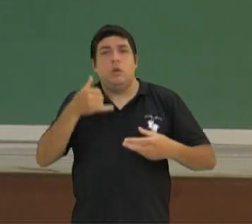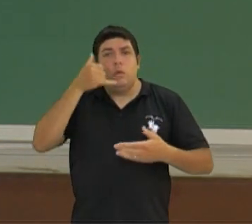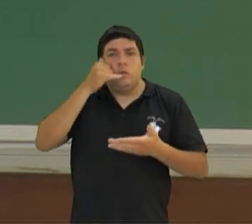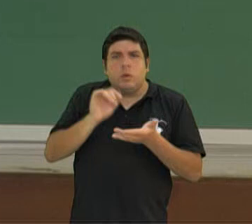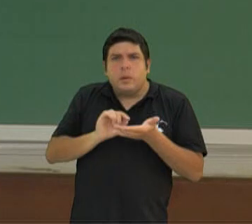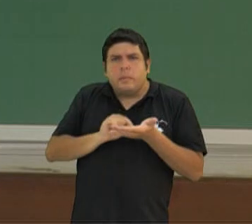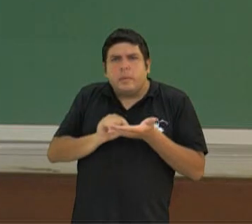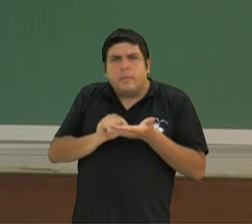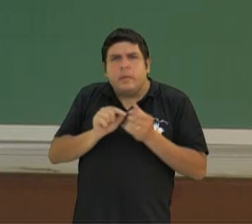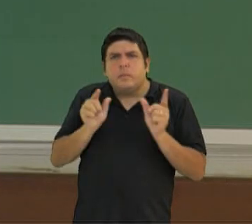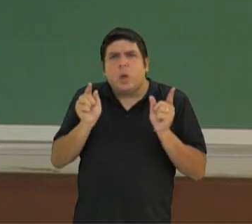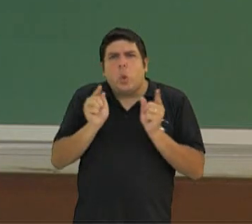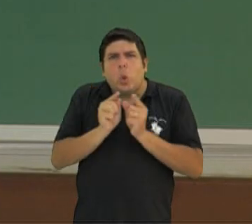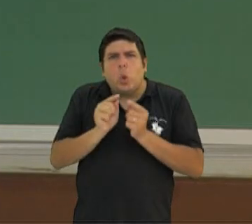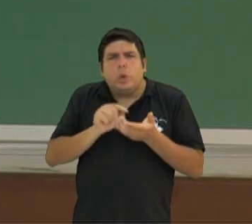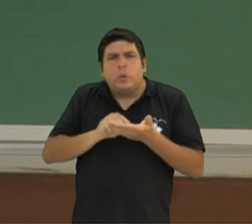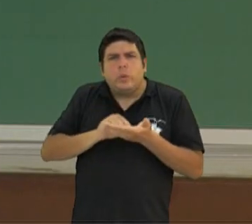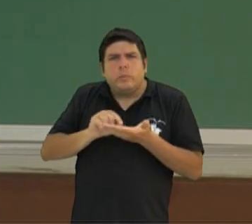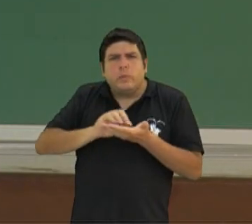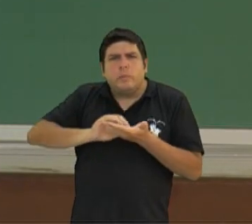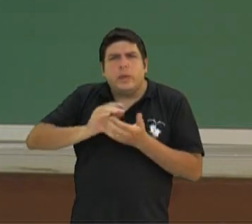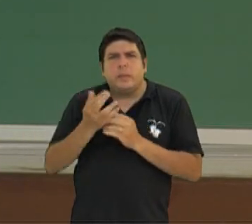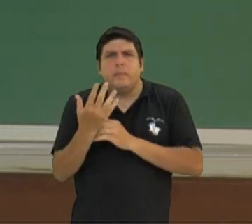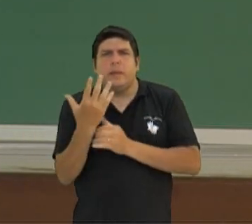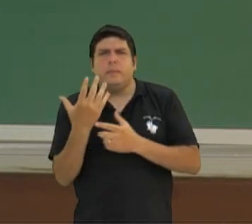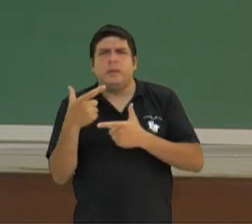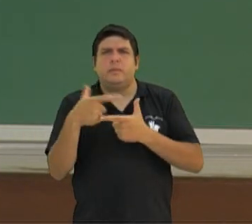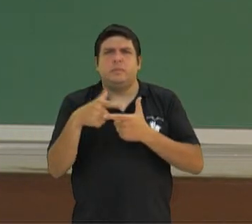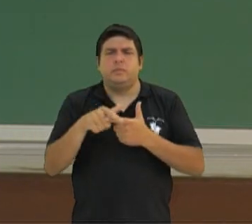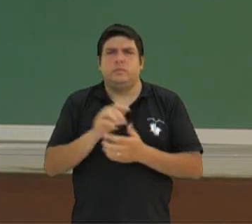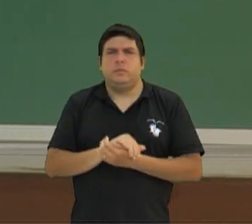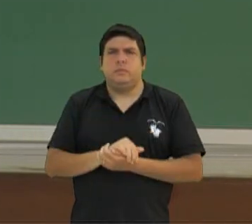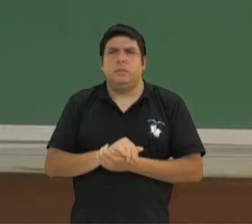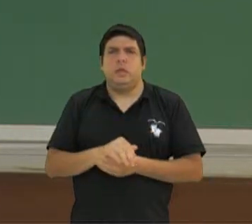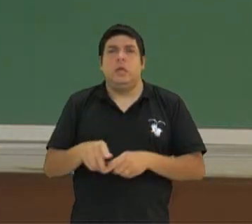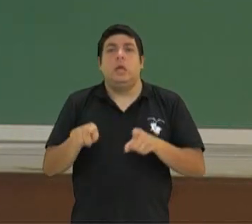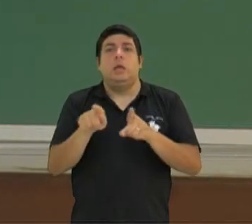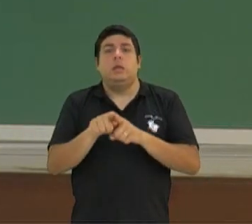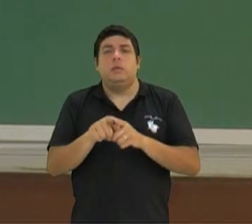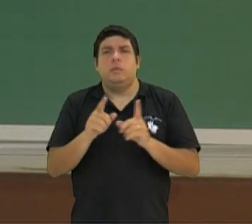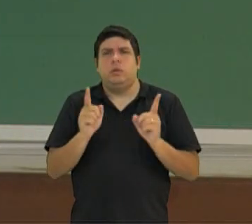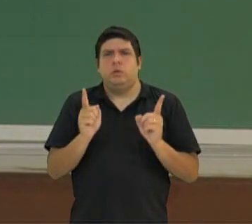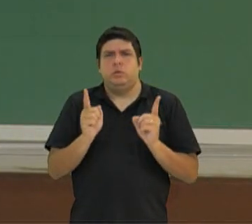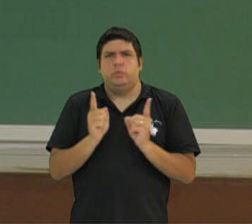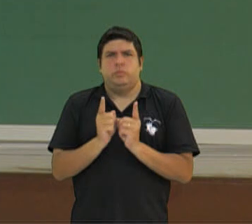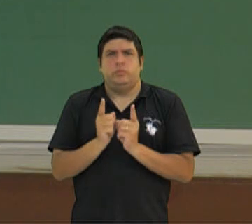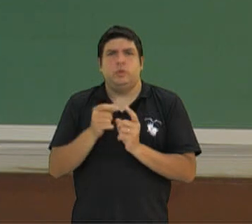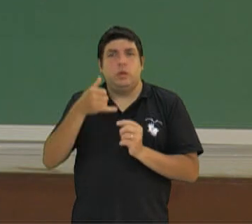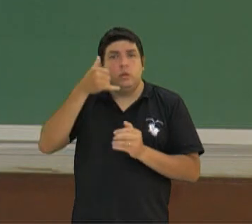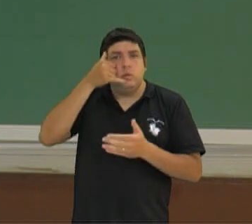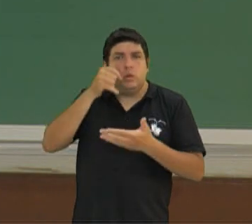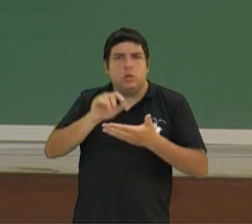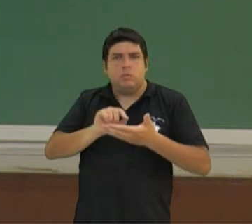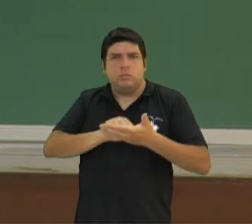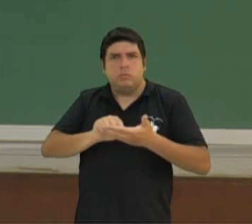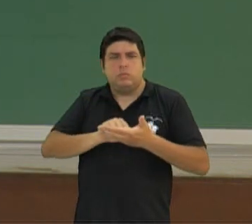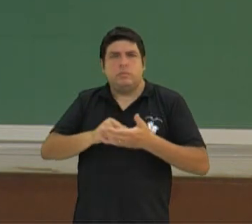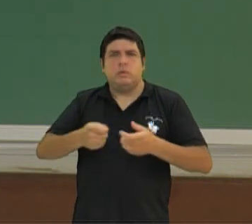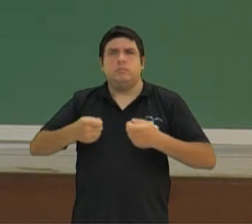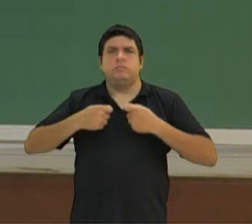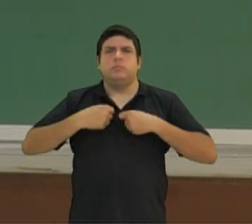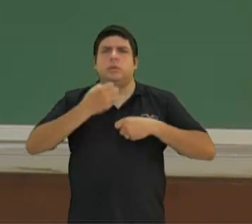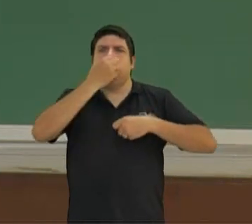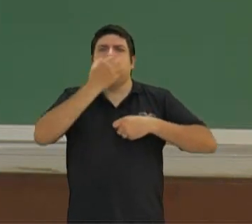e repetidamente acaba tendo problemas na mão, por exemplo. O design compacto que vai trazer para eles uma sensação de bem-estar